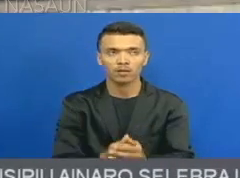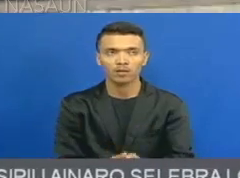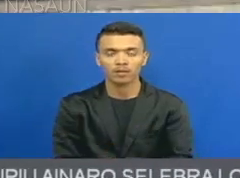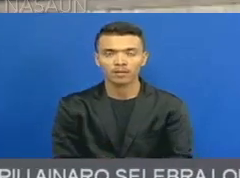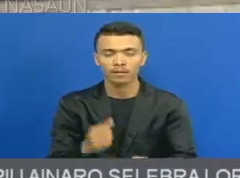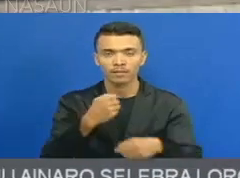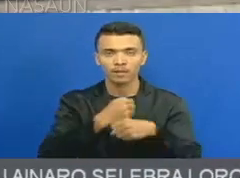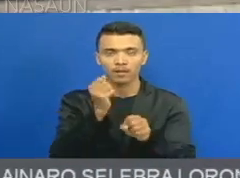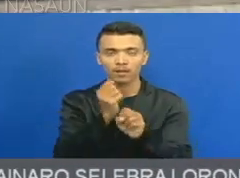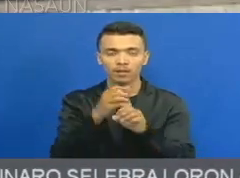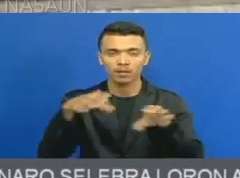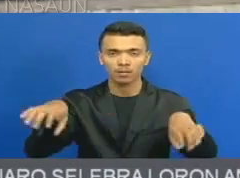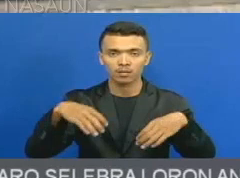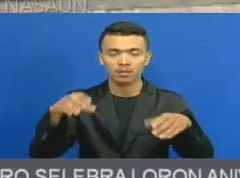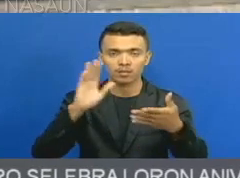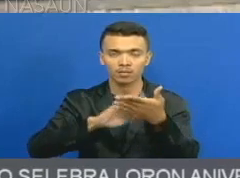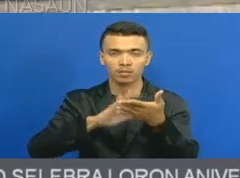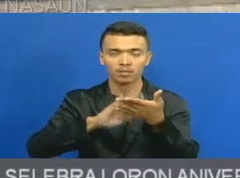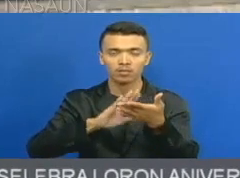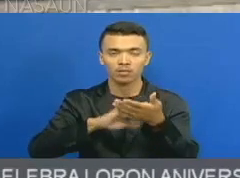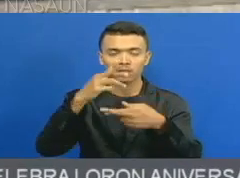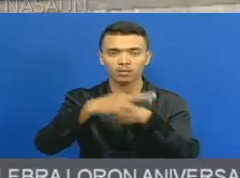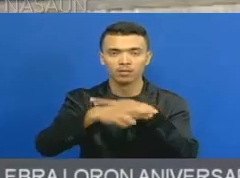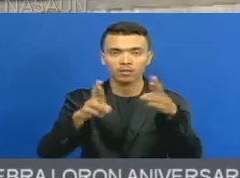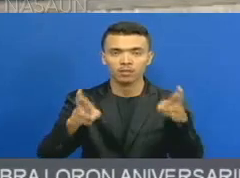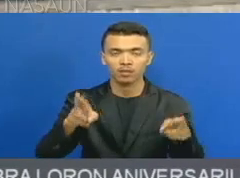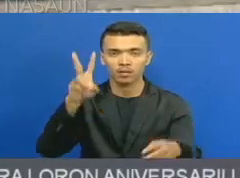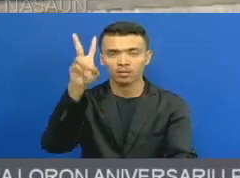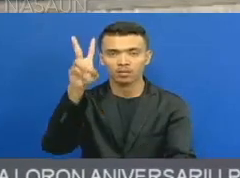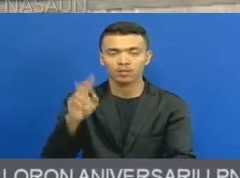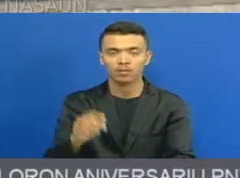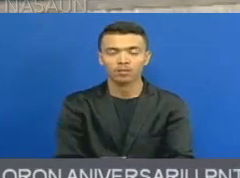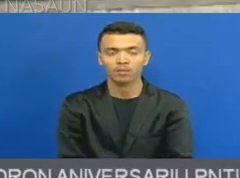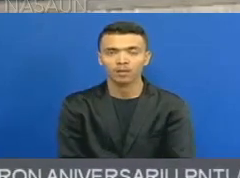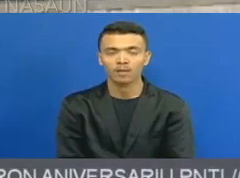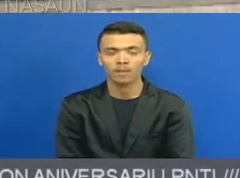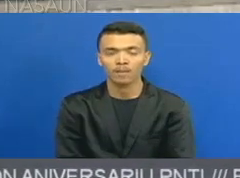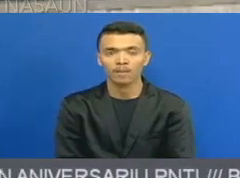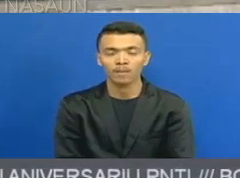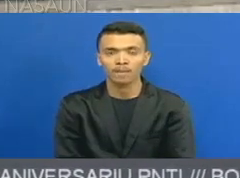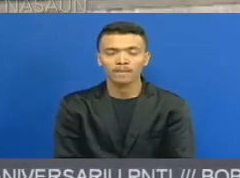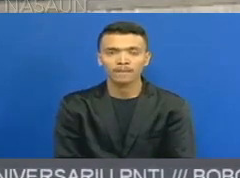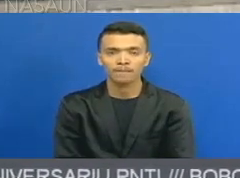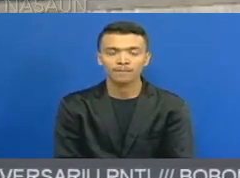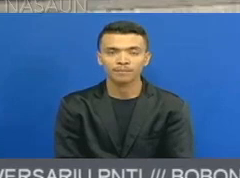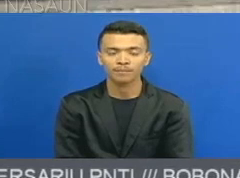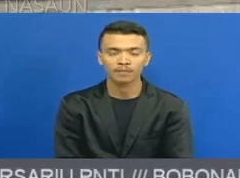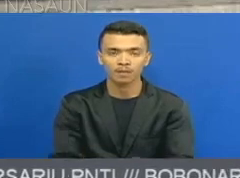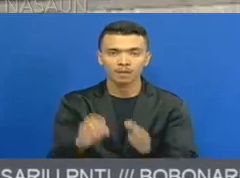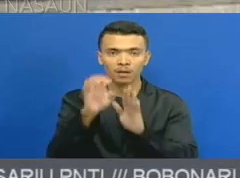halode de escola, a halarua, o Fatim Bakrup Sursir, e da. Tem pino né, a